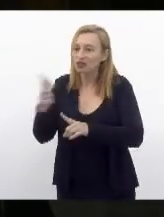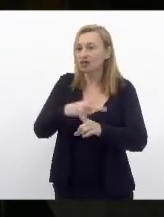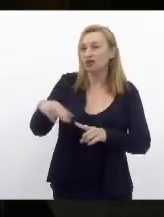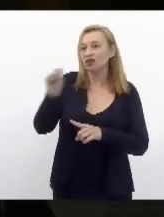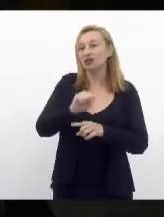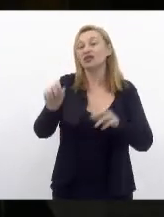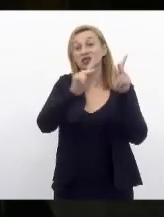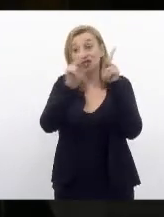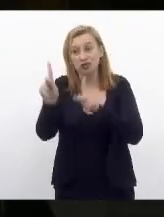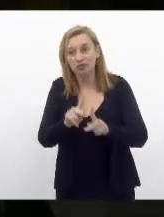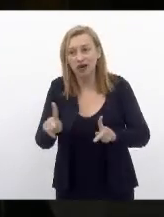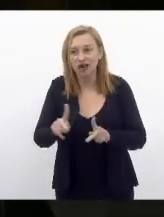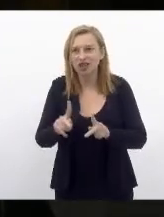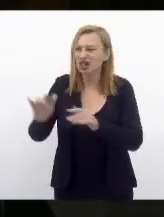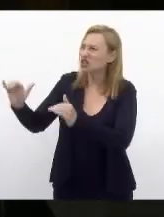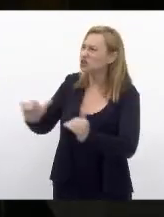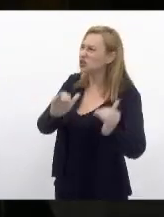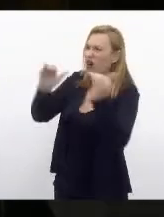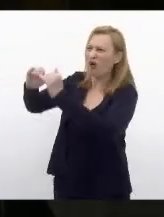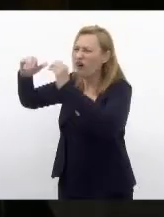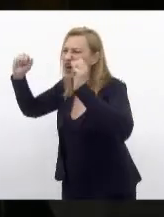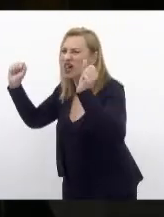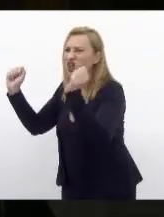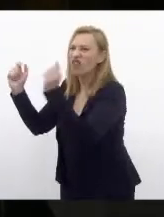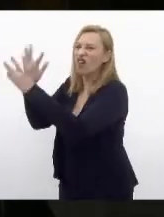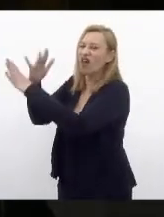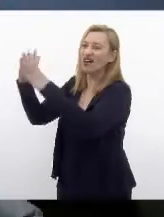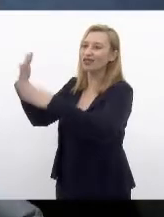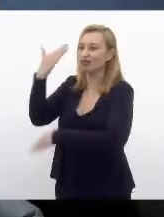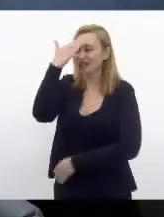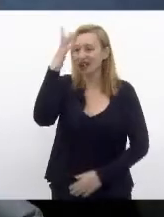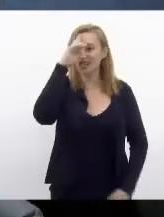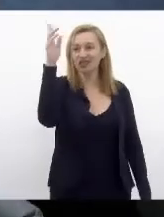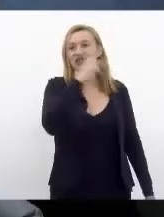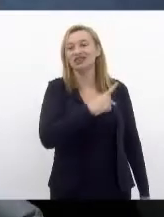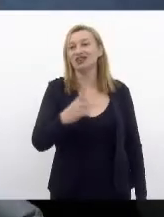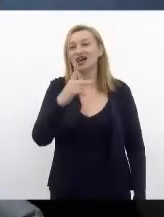paz, a ele toda a honra, toda a glória. Obrigado, Tia Ju.